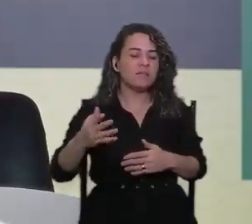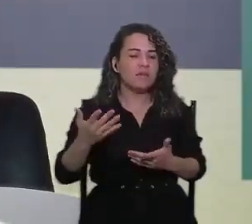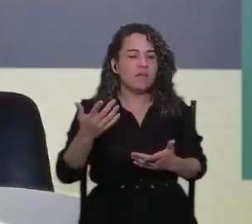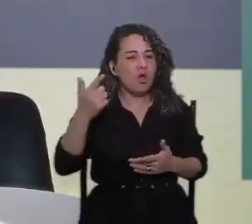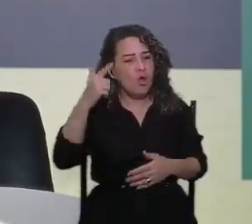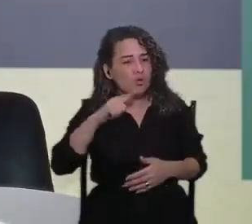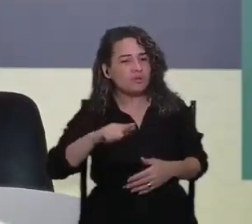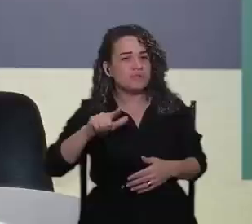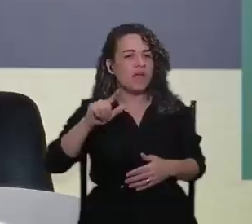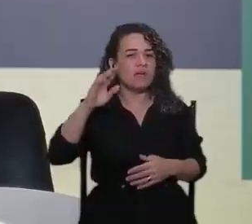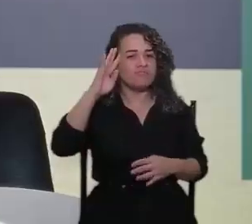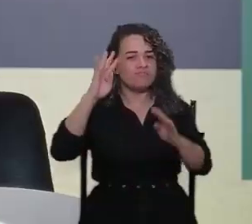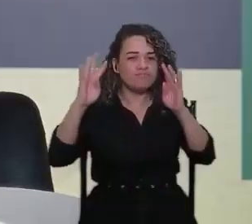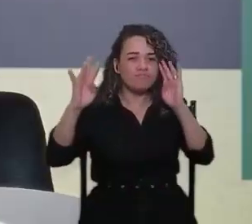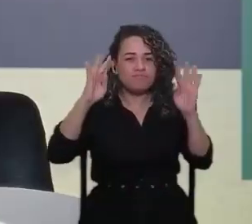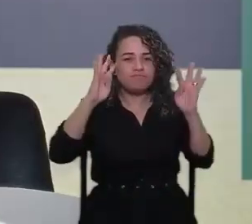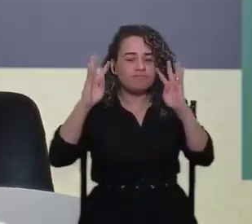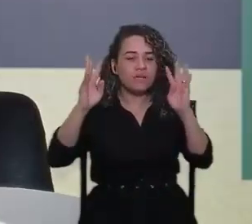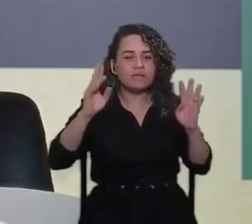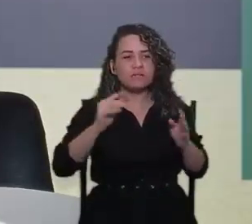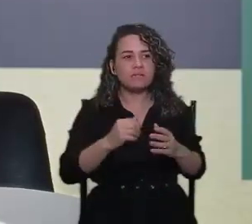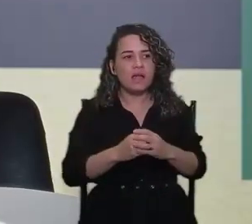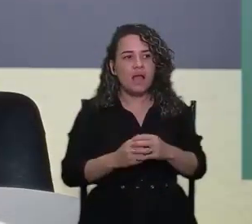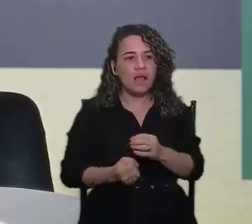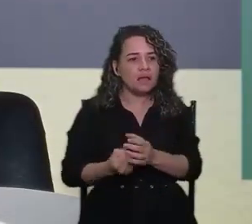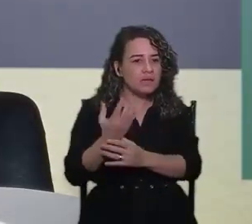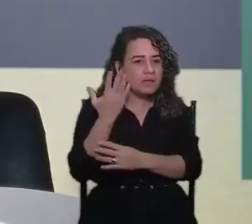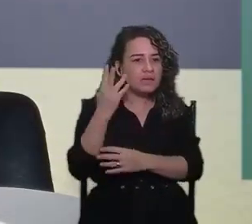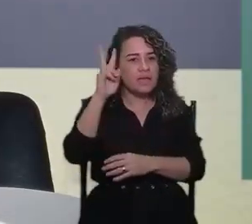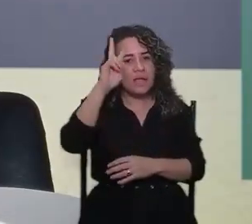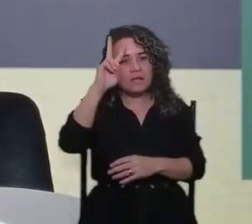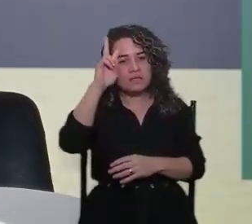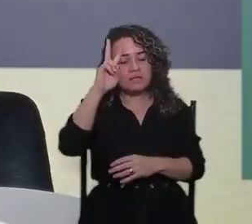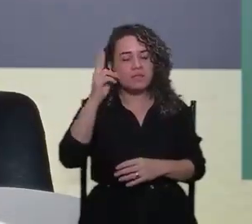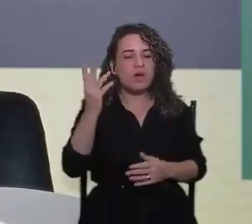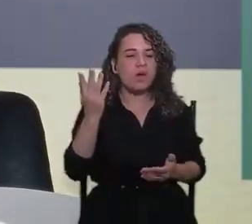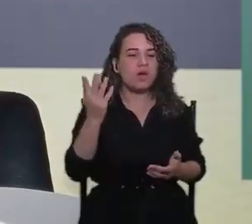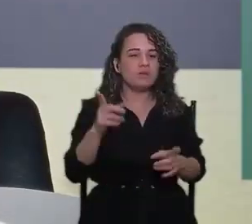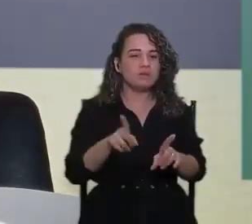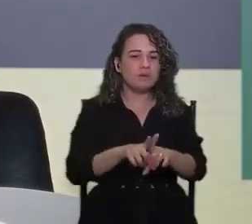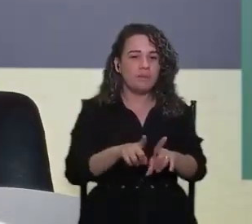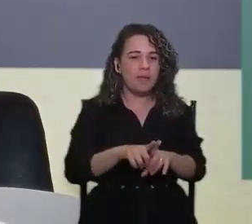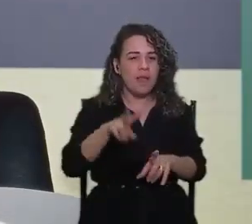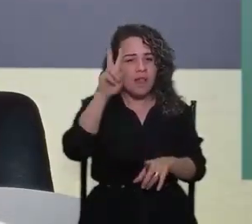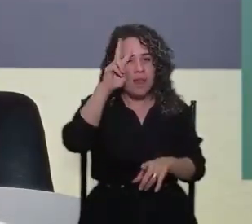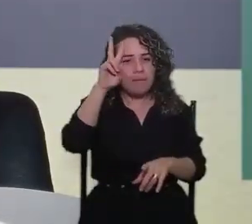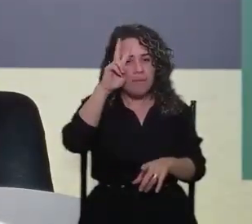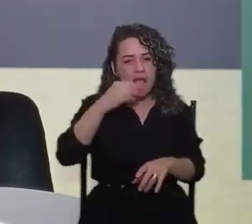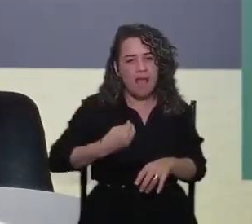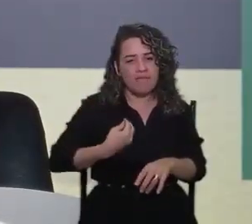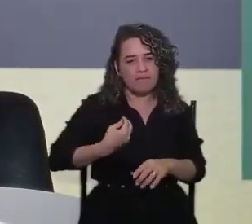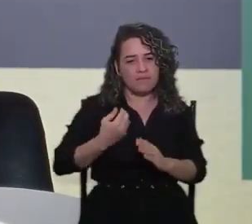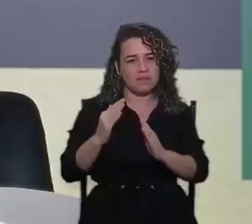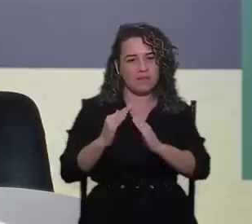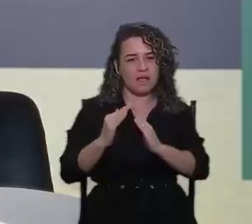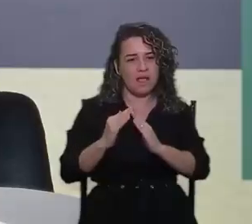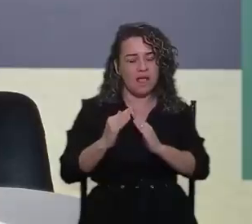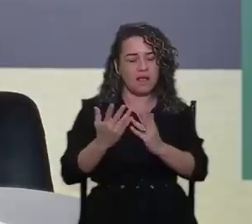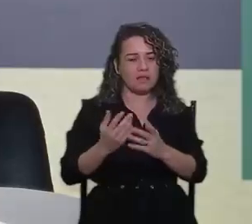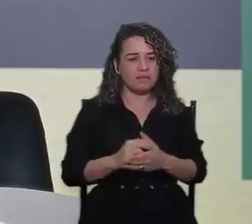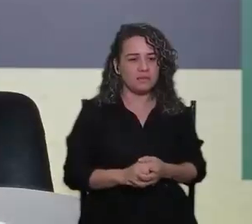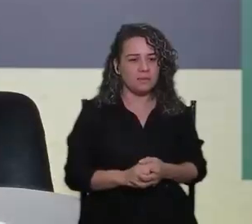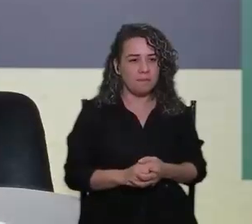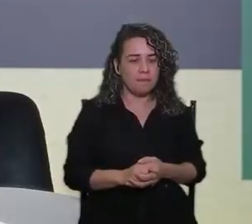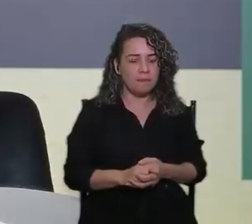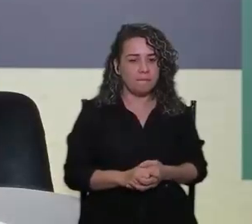histórias. Então, também é um voltar para a infância, é um voltar para casa. Esse livro ele é escrito na